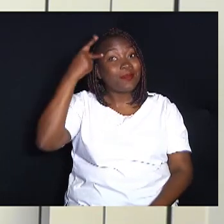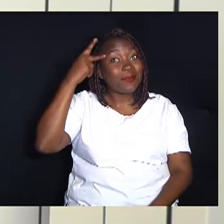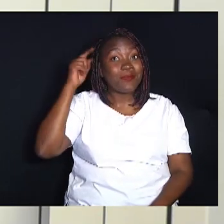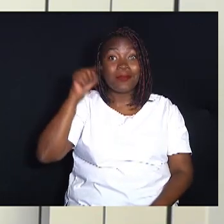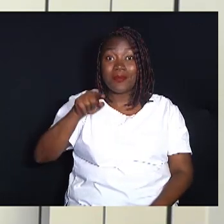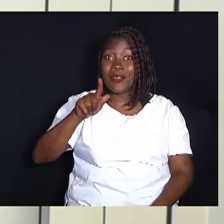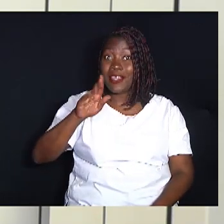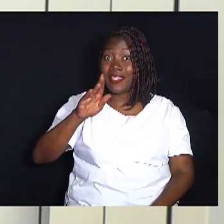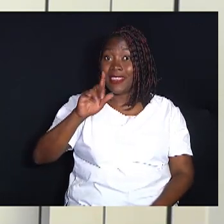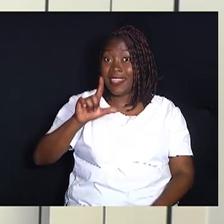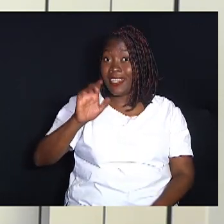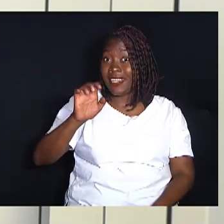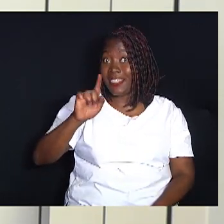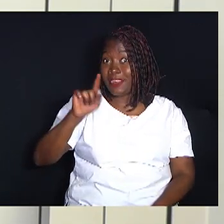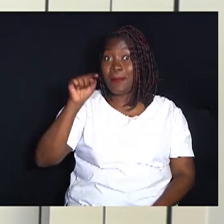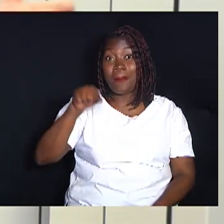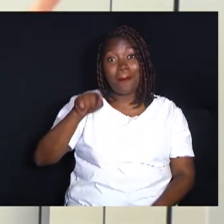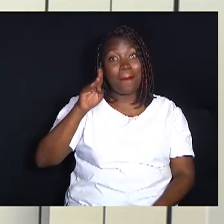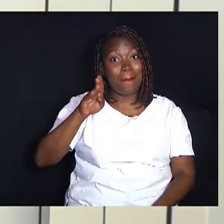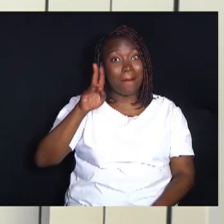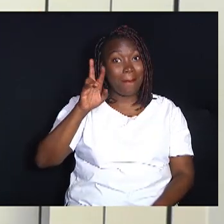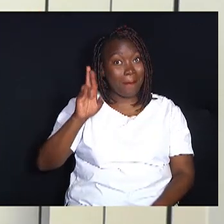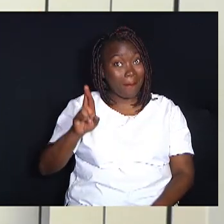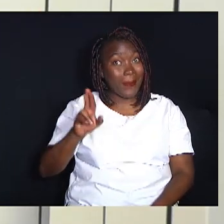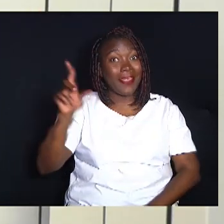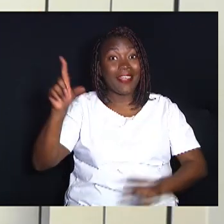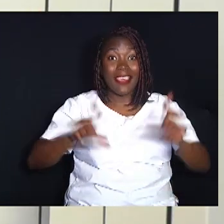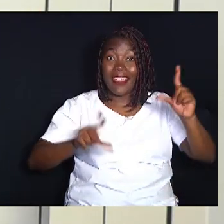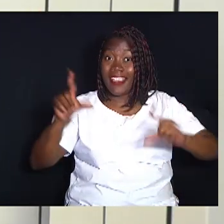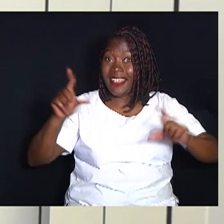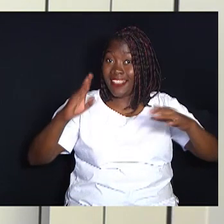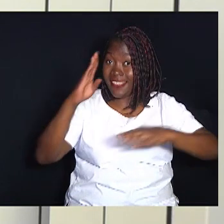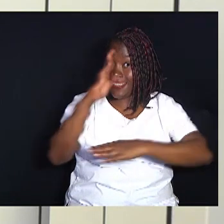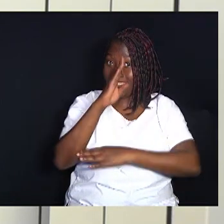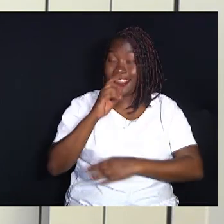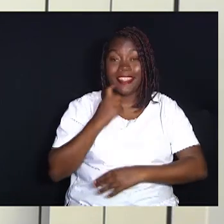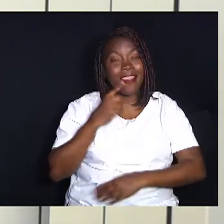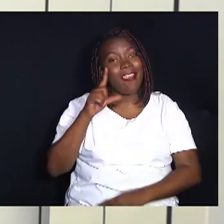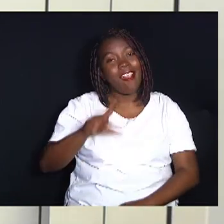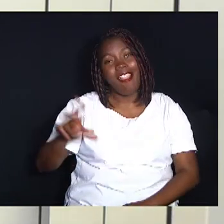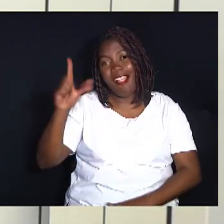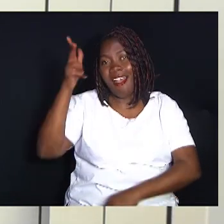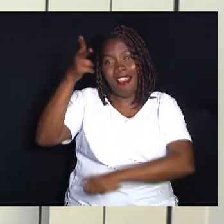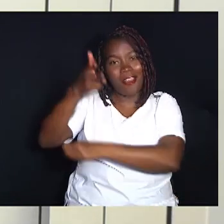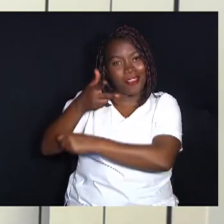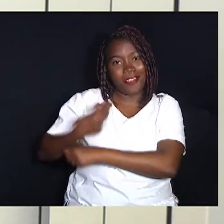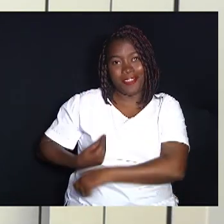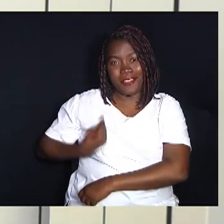campinas.sp.leg.br. A TV Câmara Campinas, claro, transmite ao vivo.